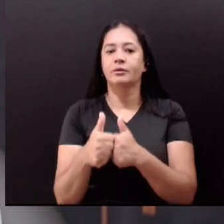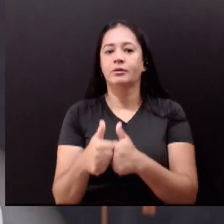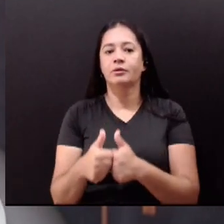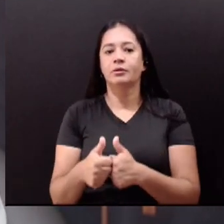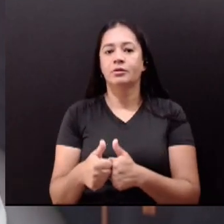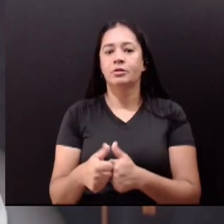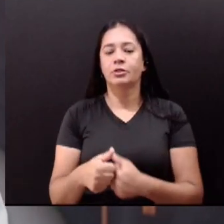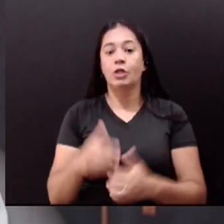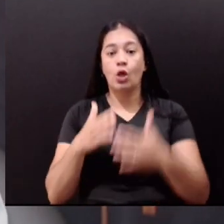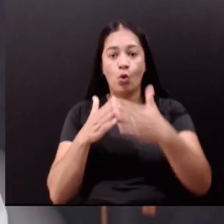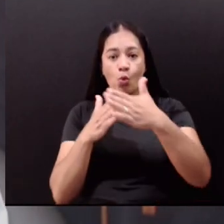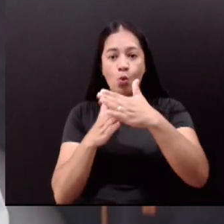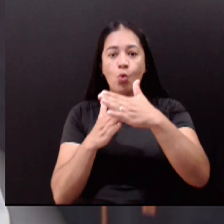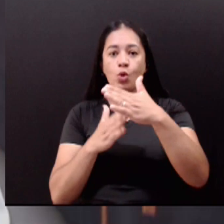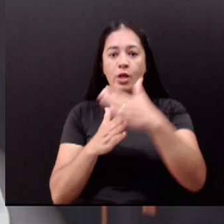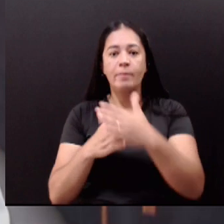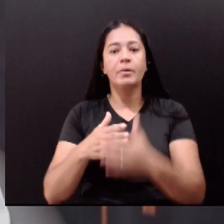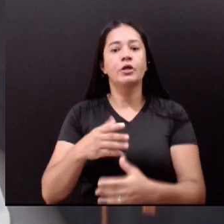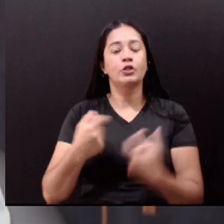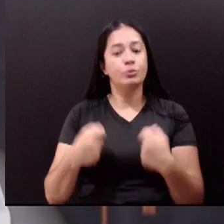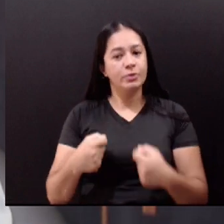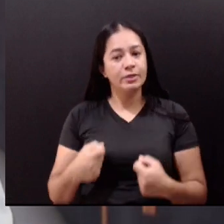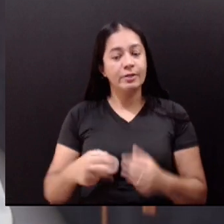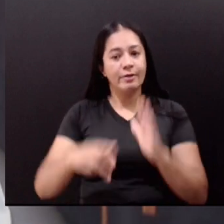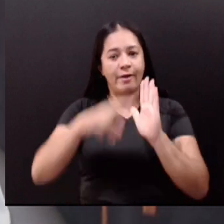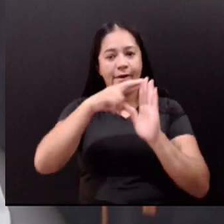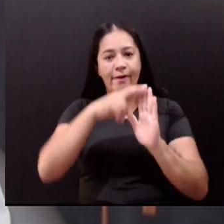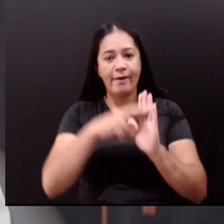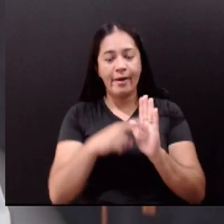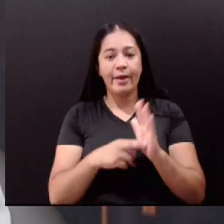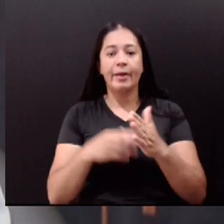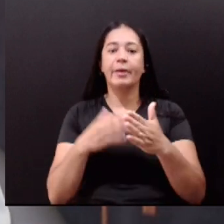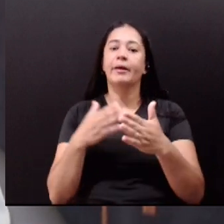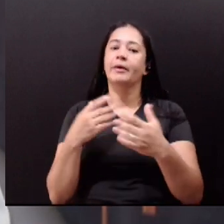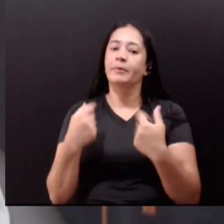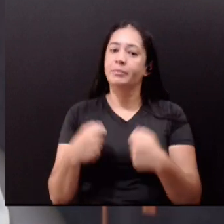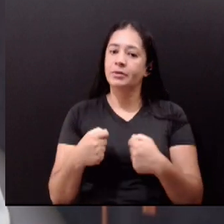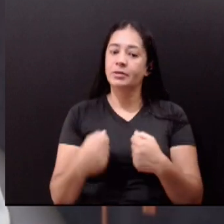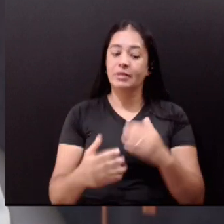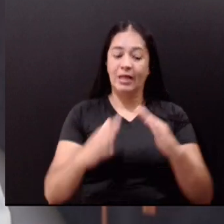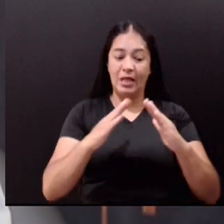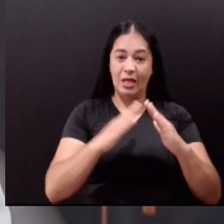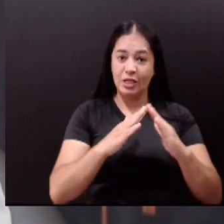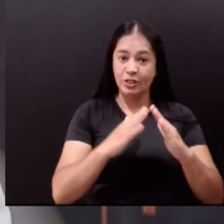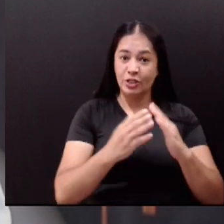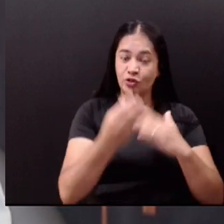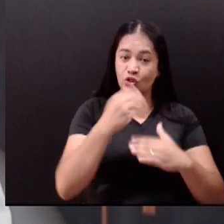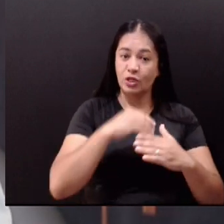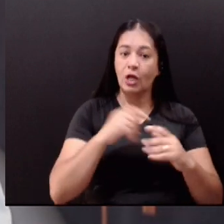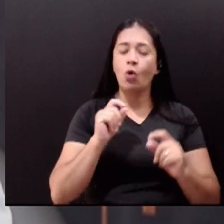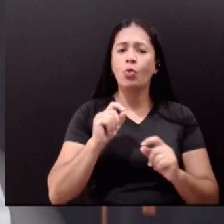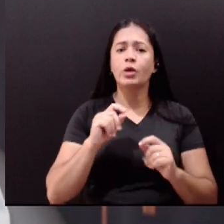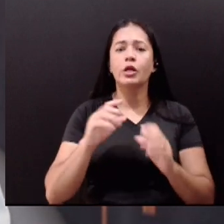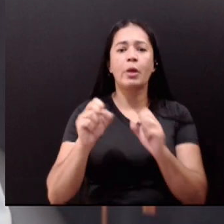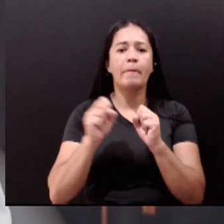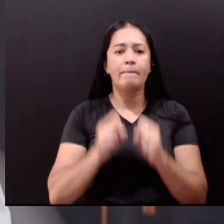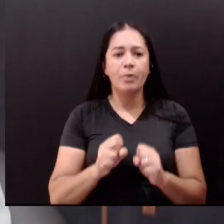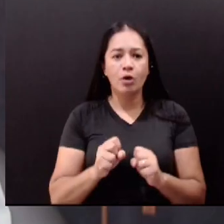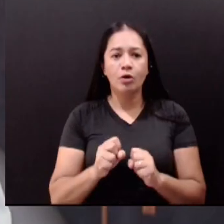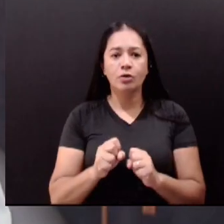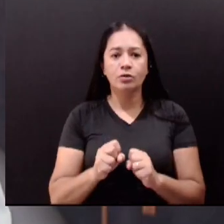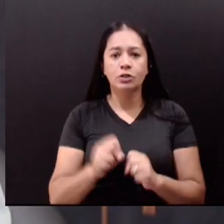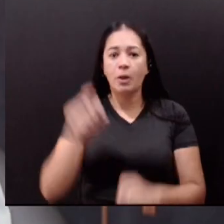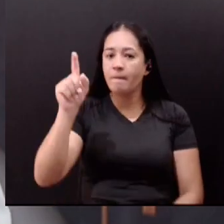suas regras, o que funciona dentro daquela casa, a situação de repelir qualquer,